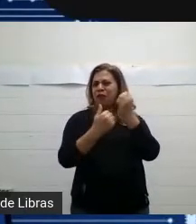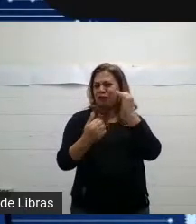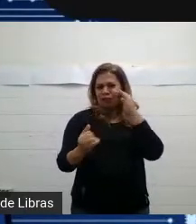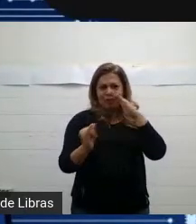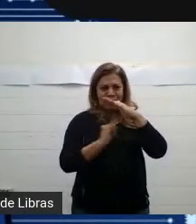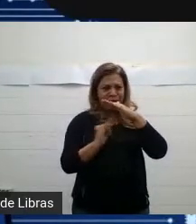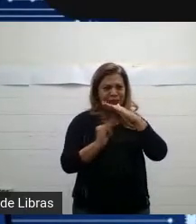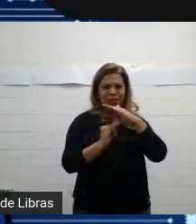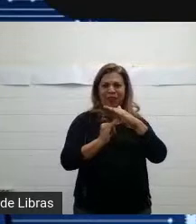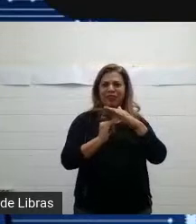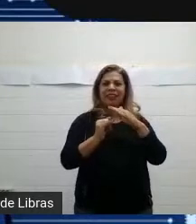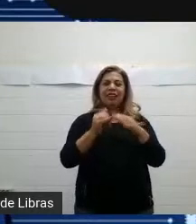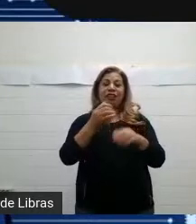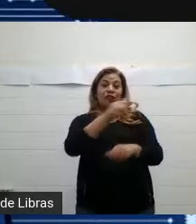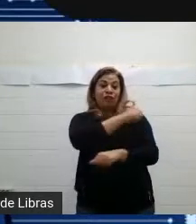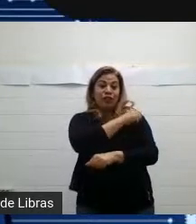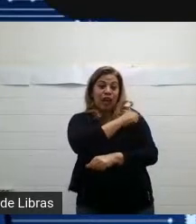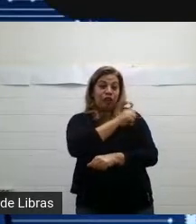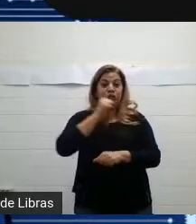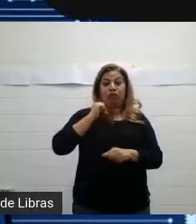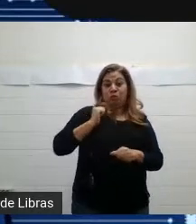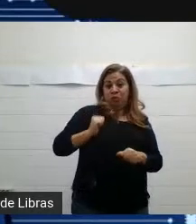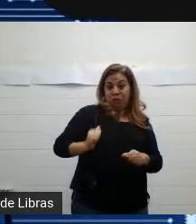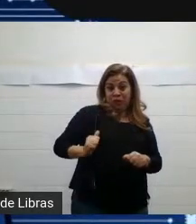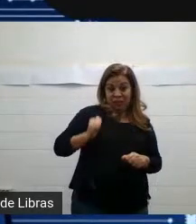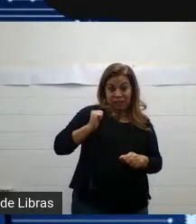bolsistas, de outras tantas pessoas que também se